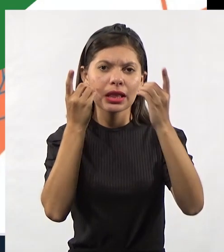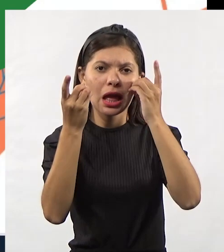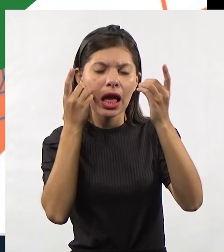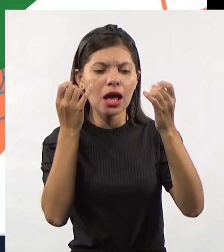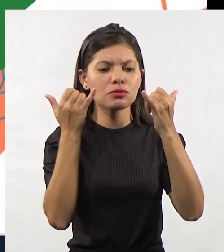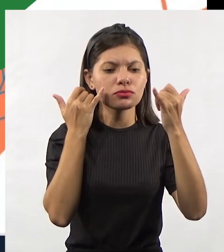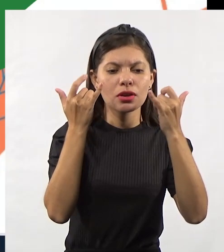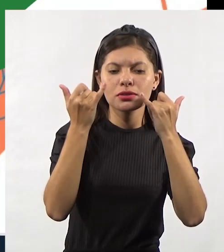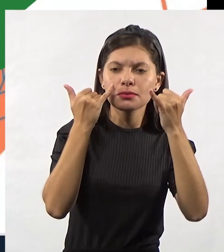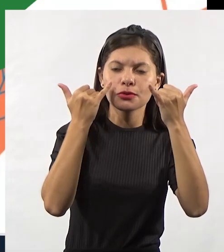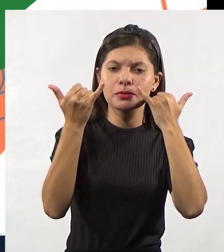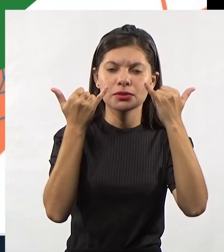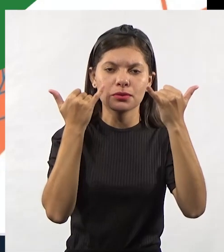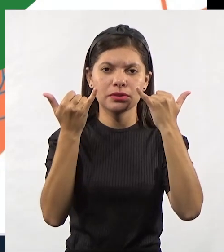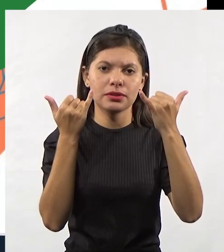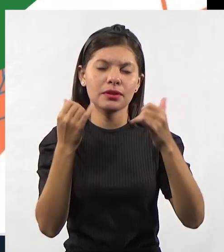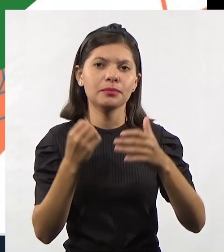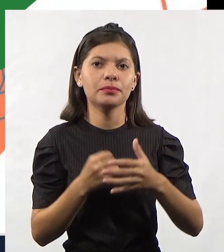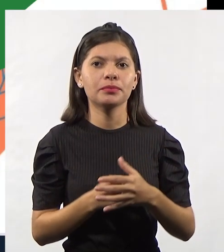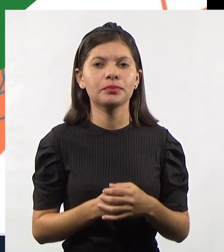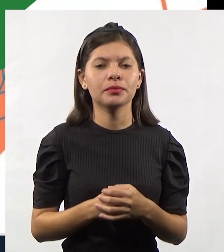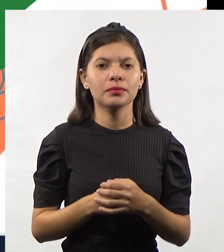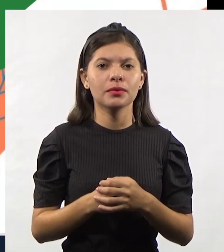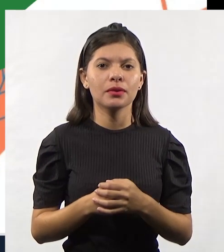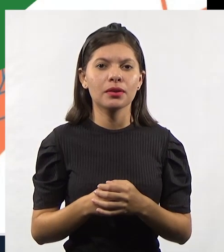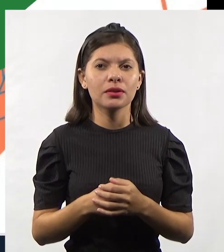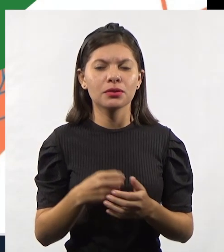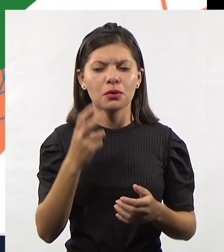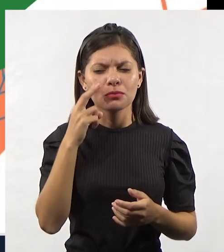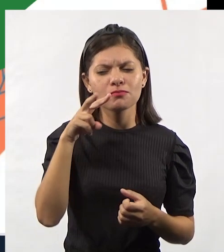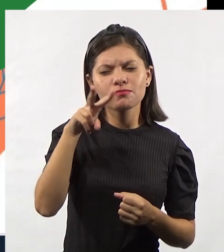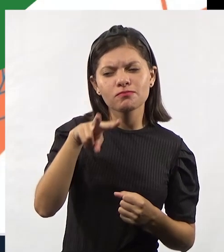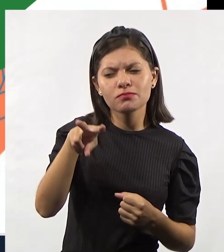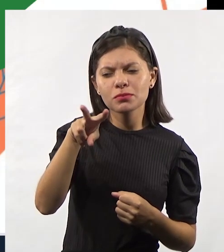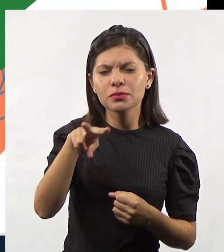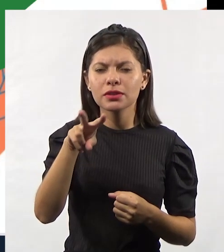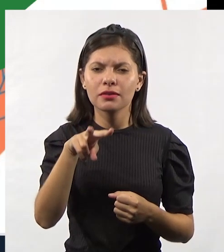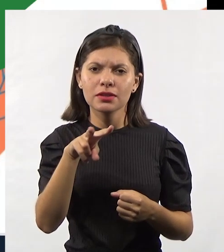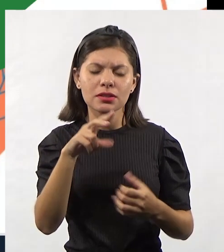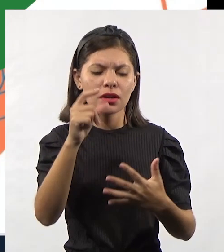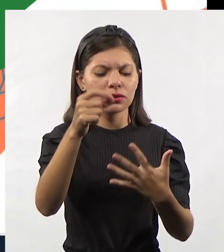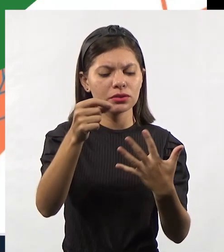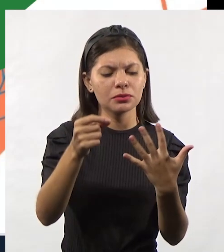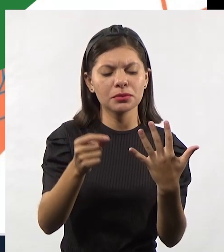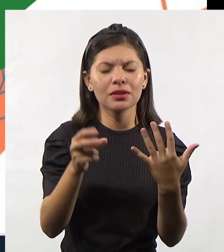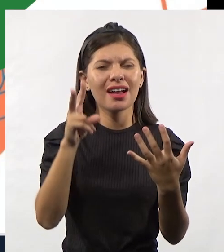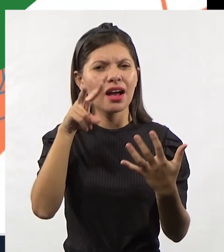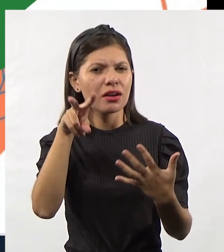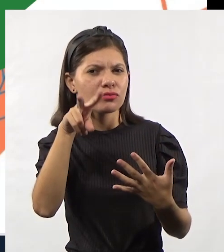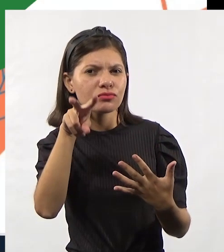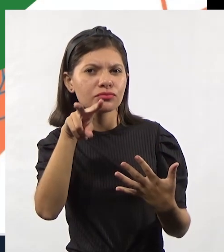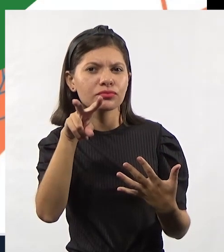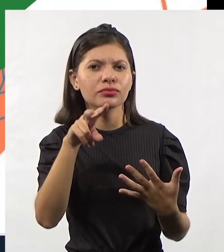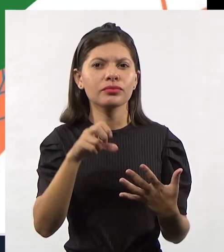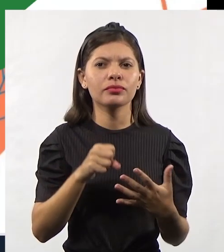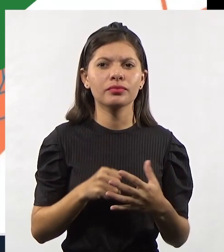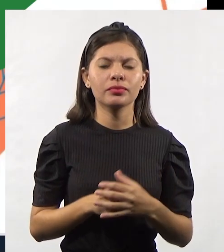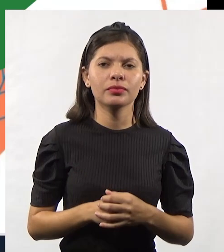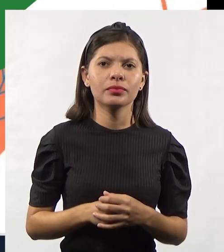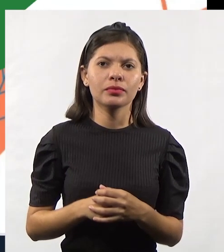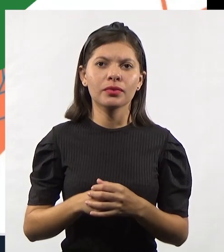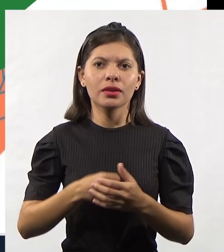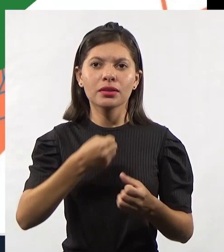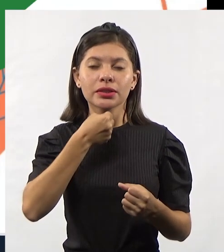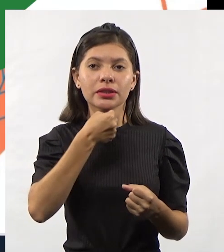Então você tem a técnica de observação a técnica de entrevista o instrumento de observação o